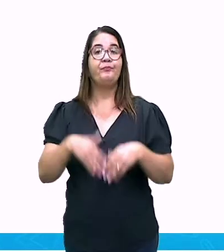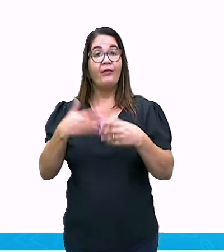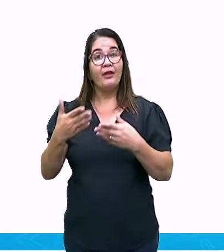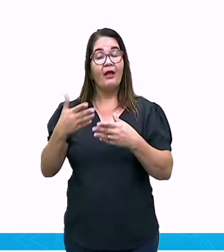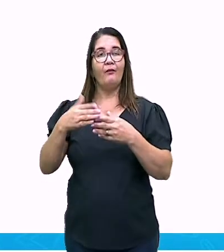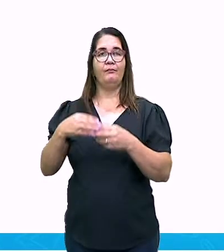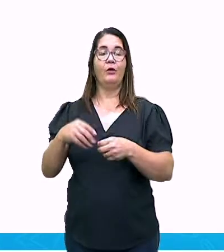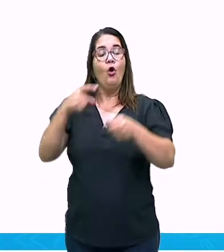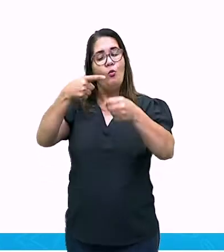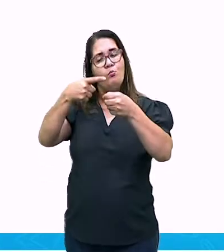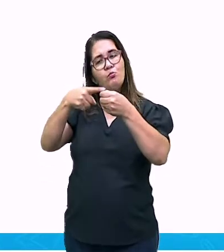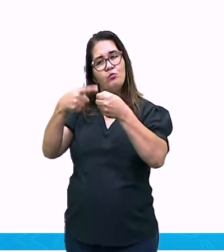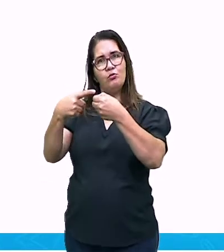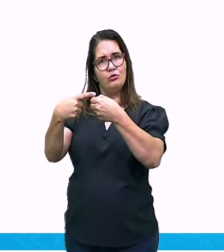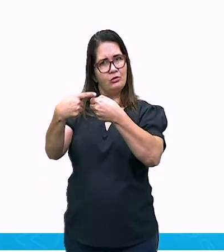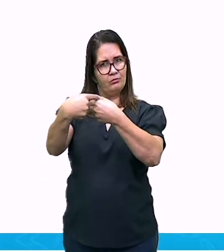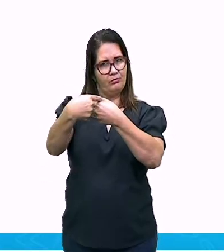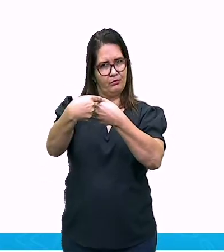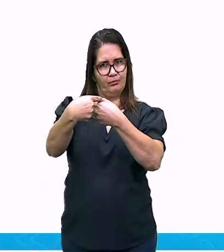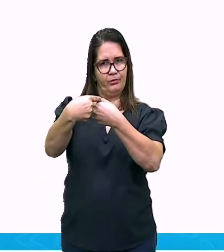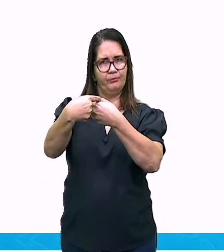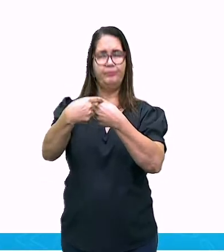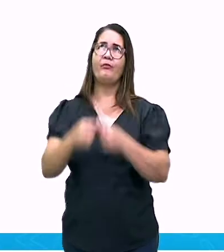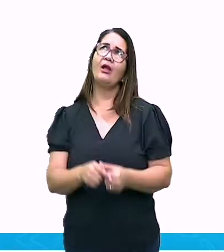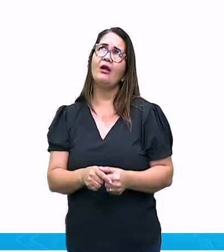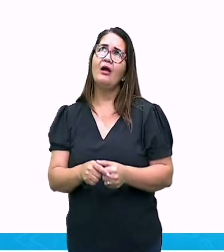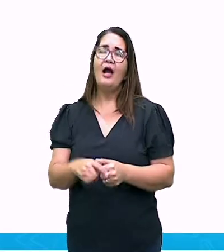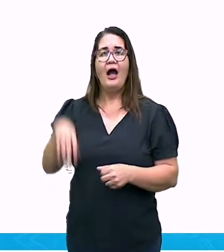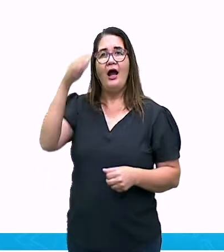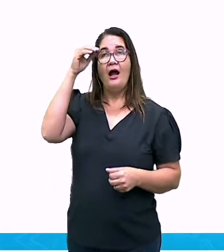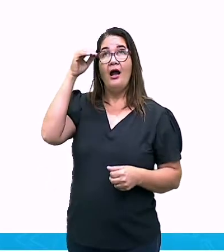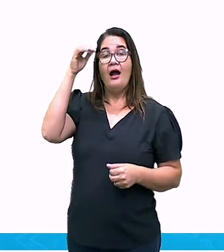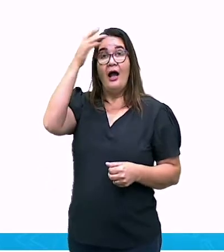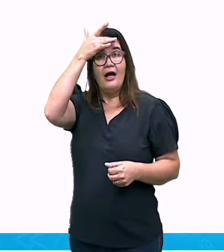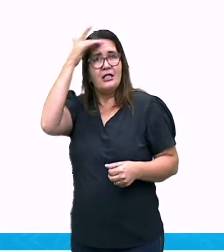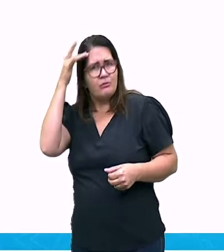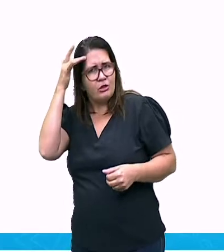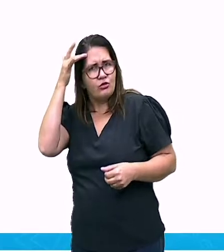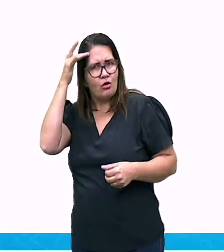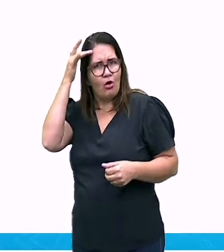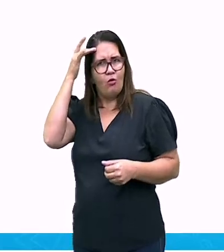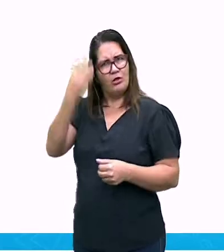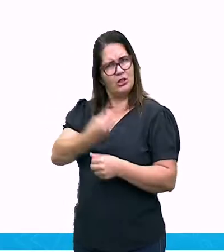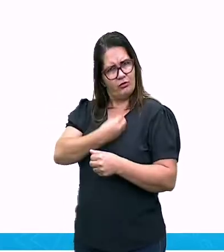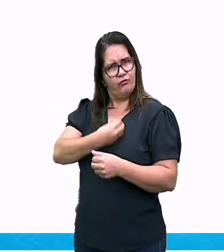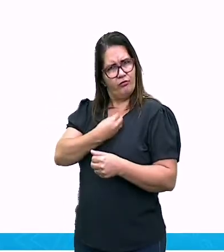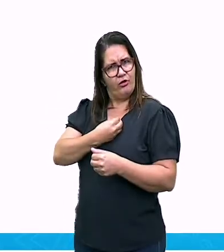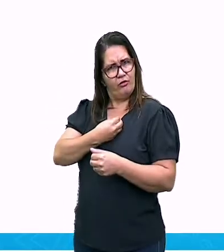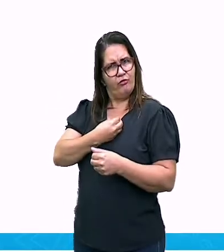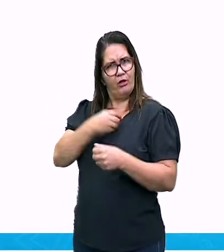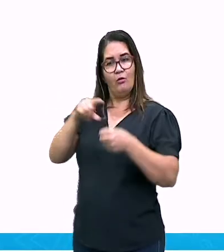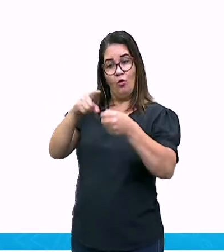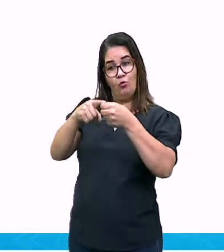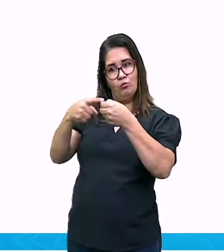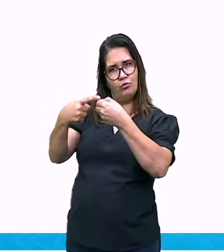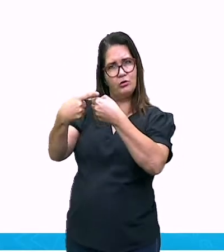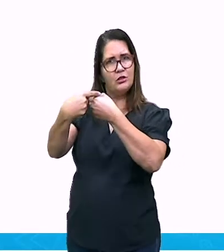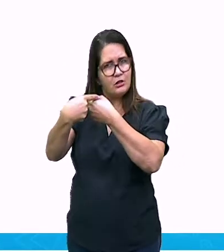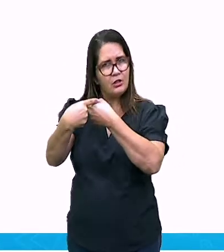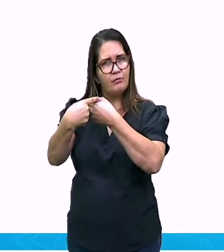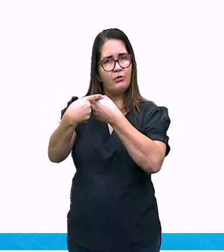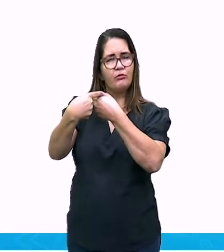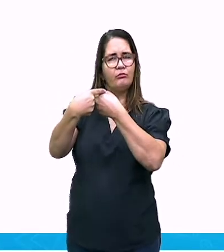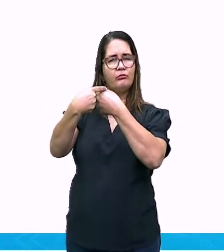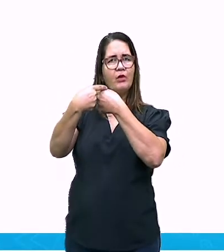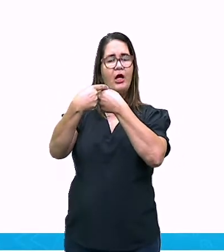O município. As pessoas vivem em um município. O município é a